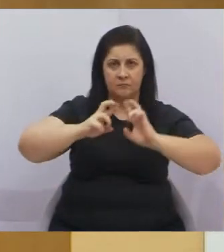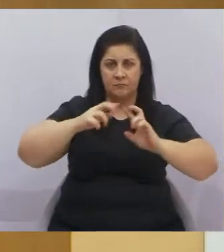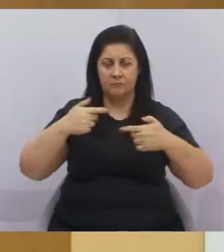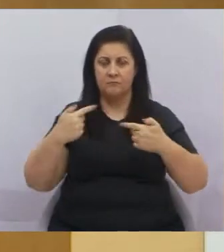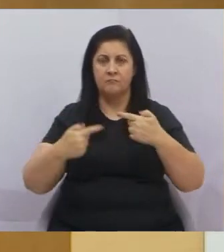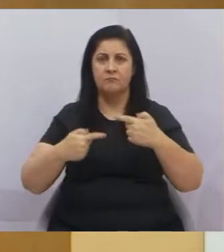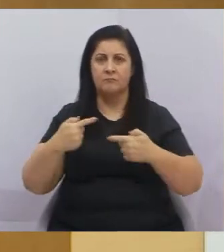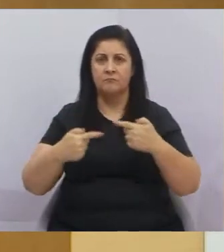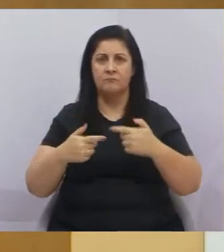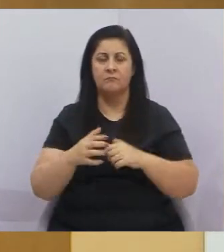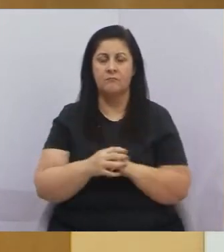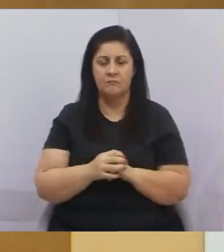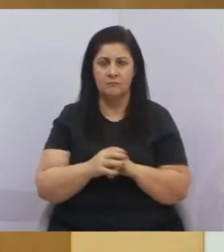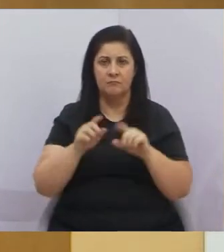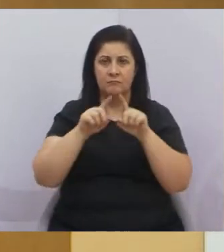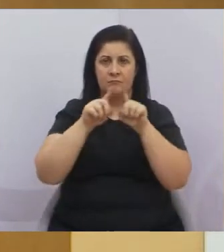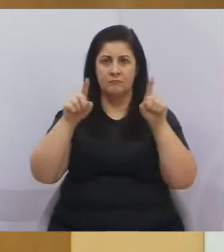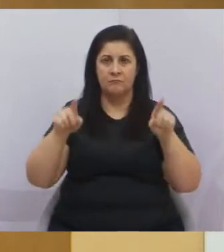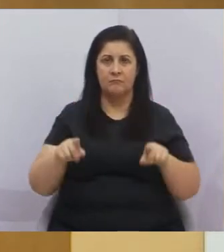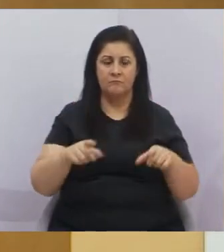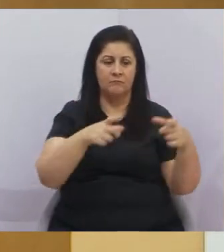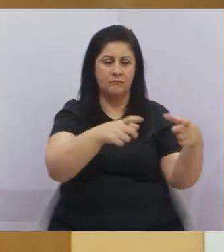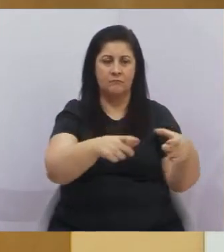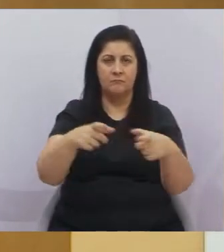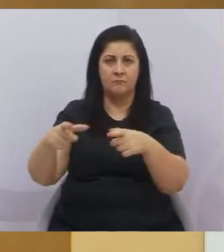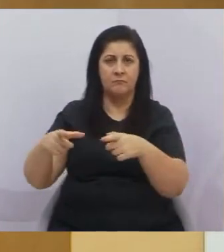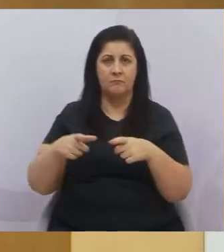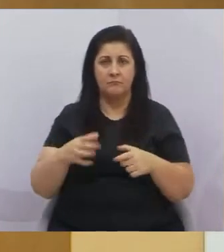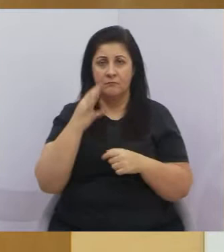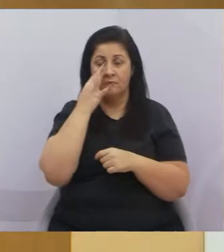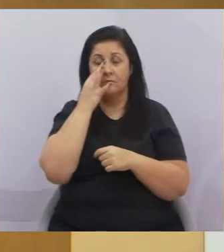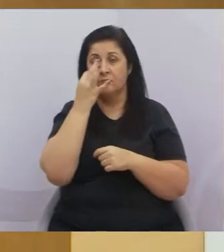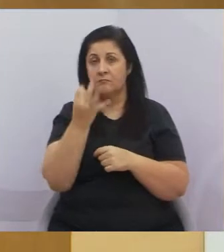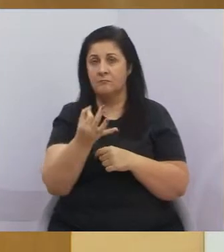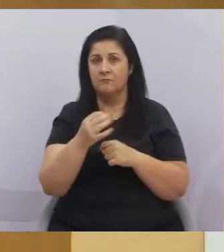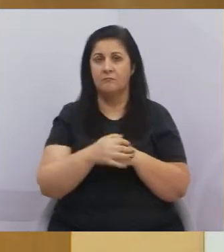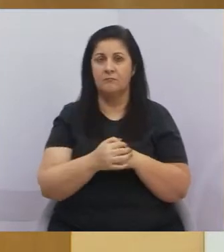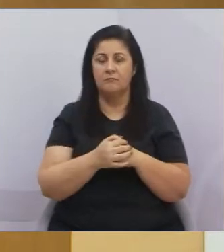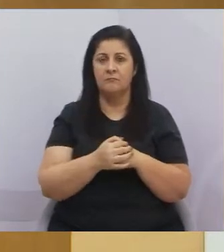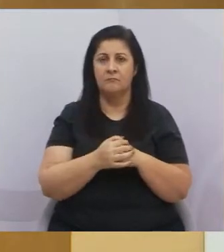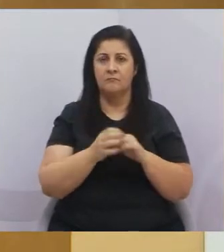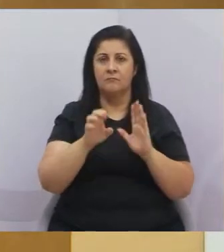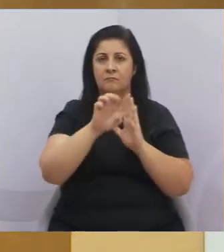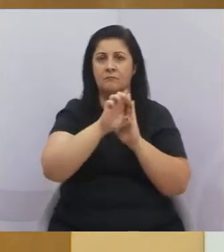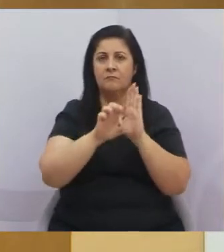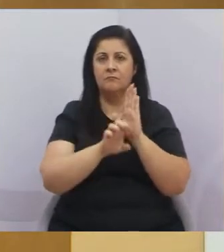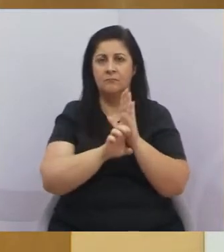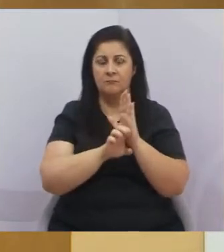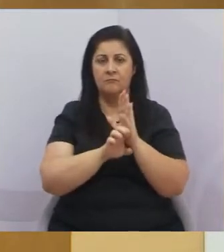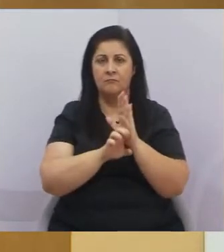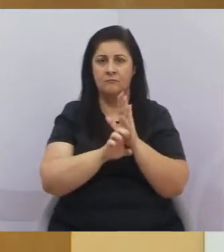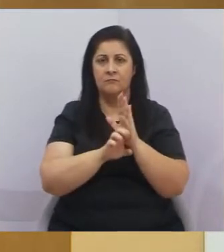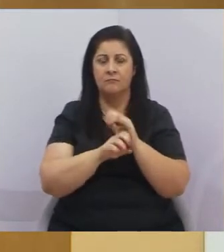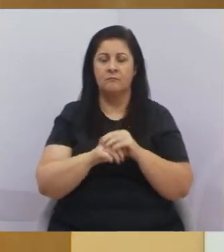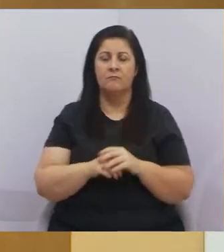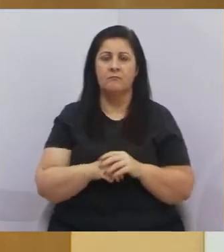políticas públicas setoriais, em atenção às previsões do Estatuto da Igualdade Racial, Lei